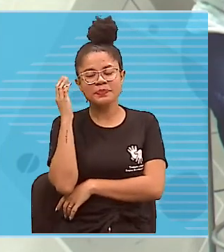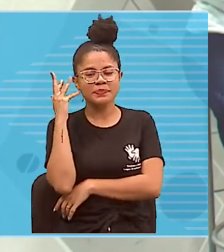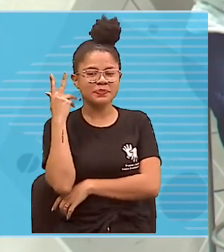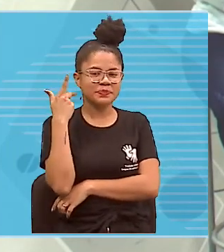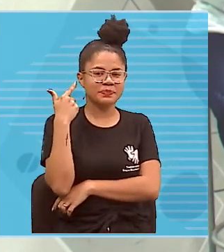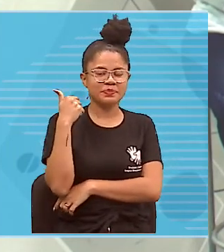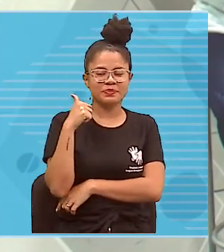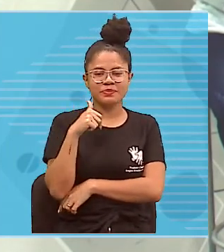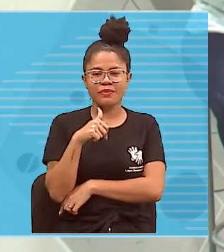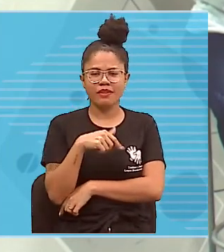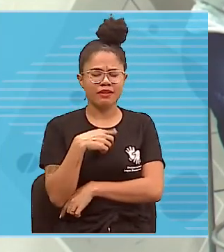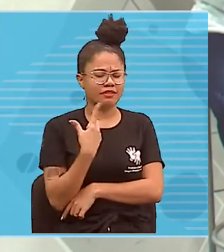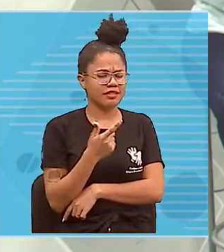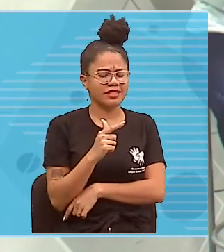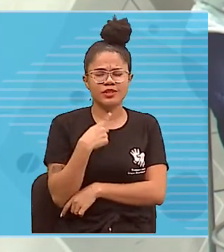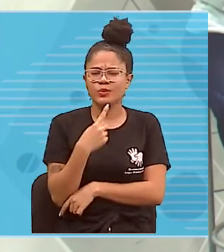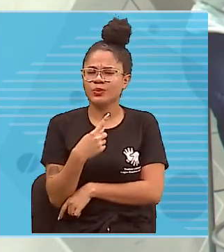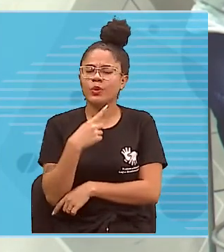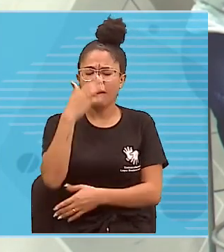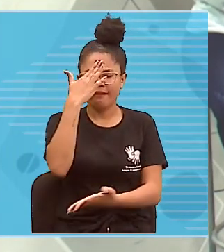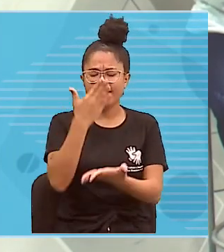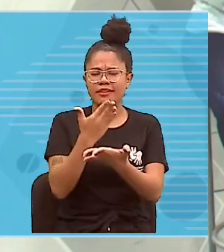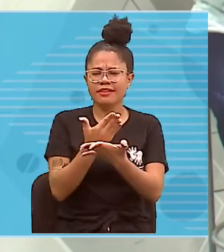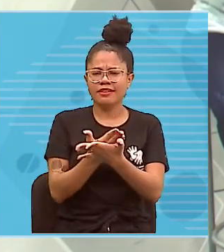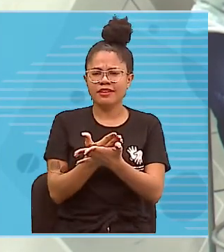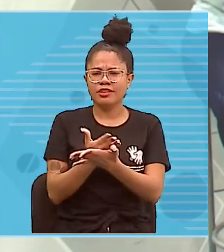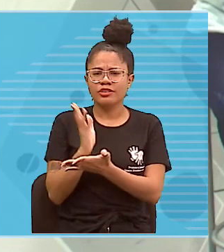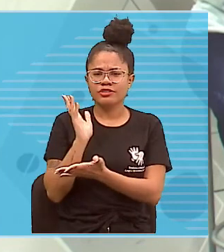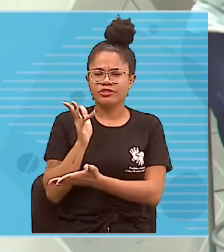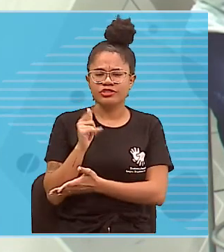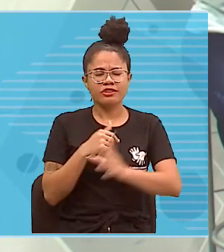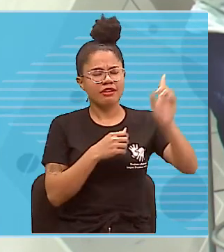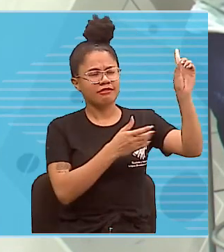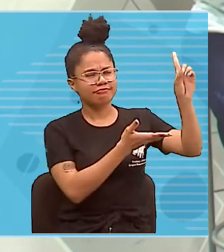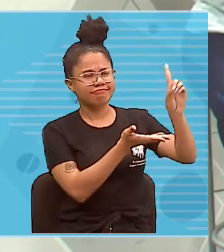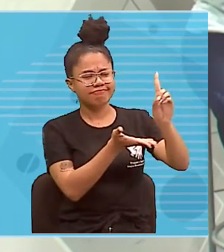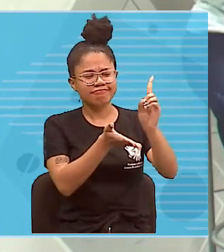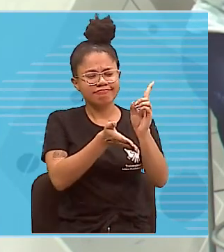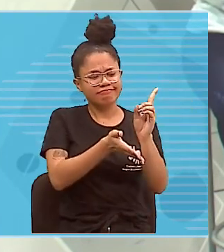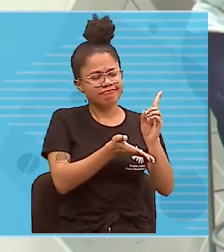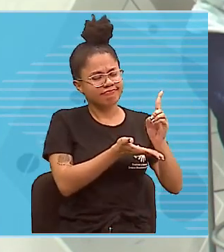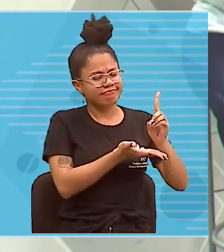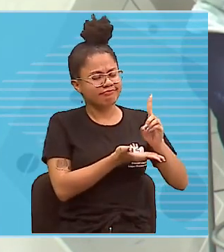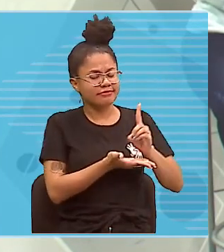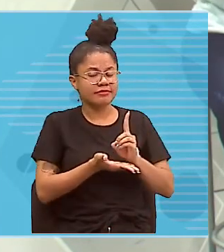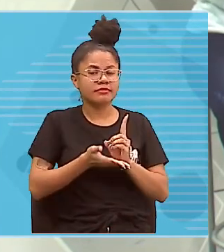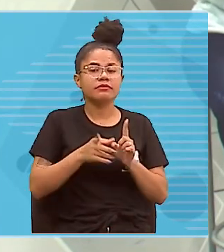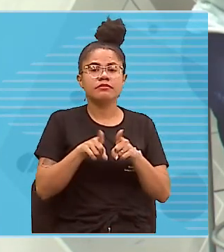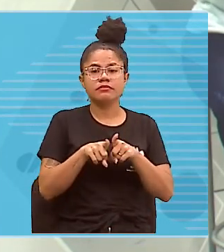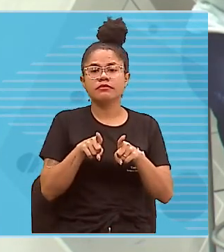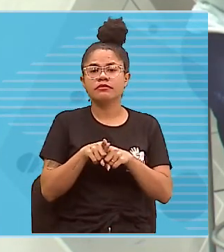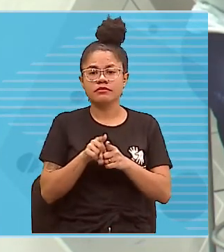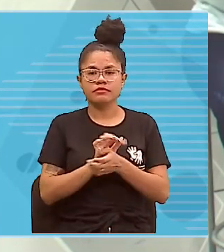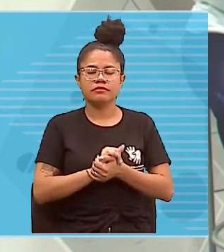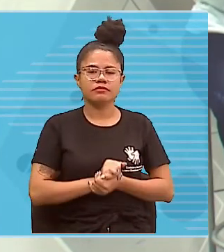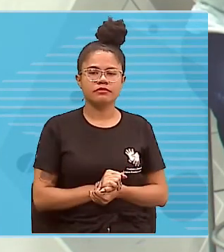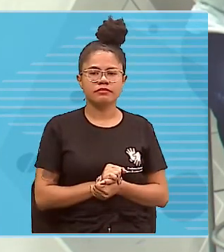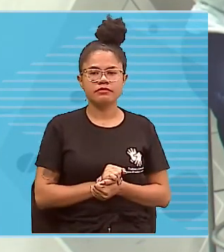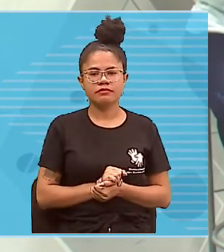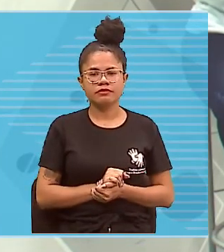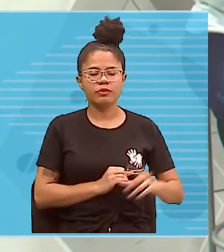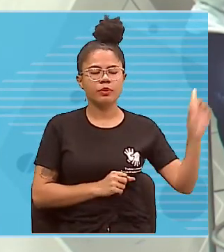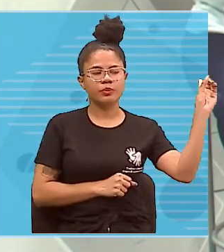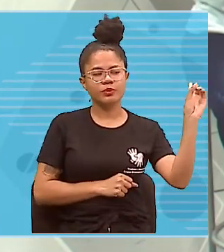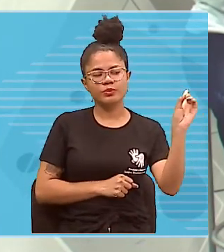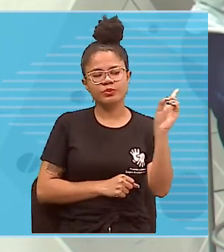e não duvido, já escuto os teus sinais, que tu